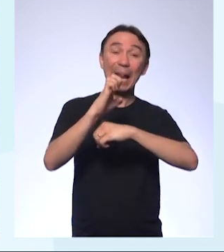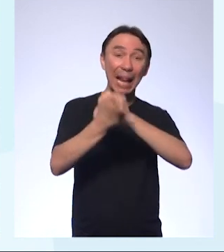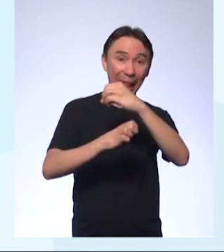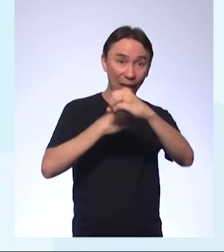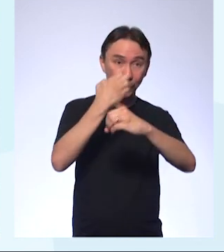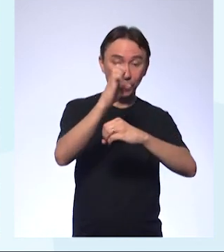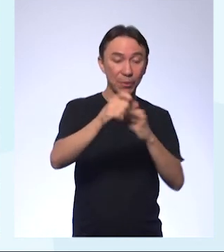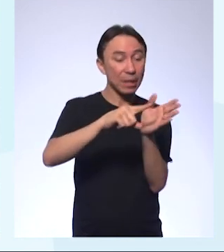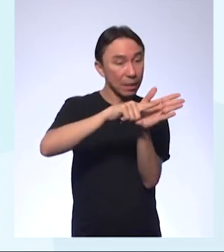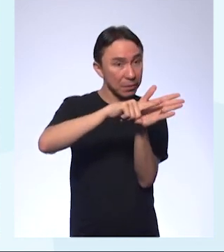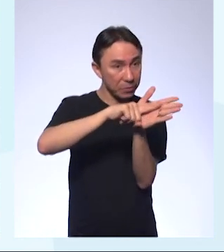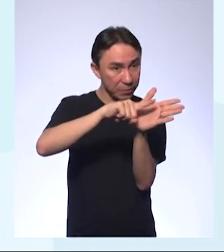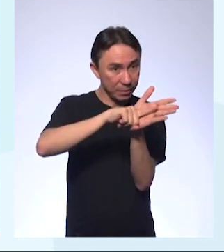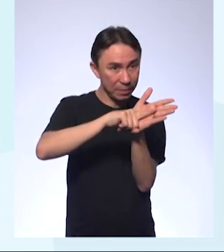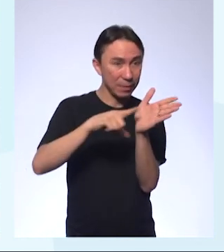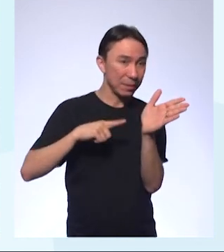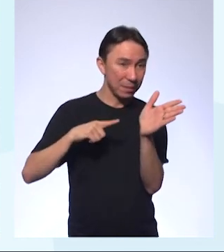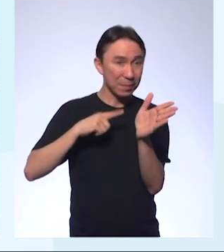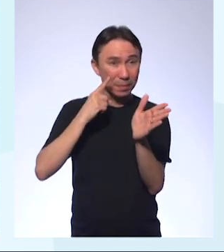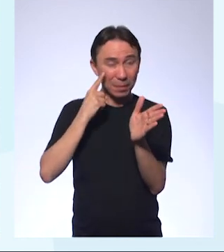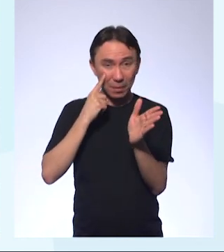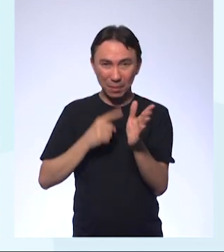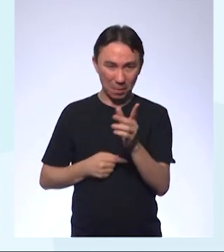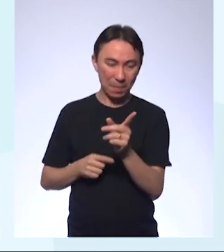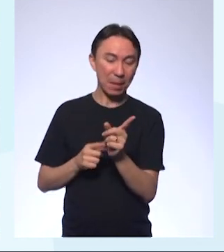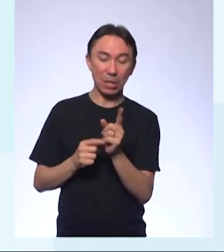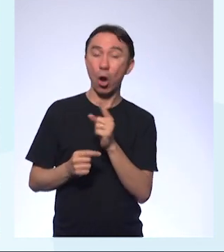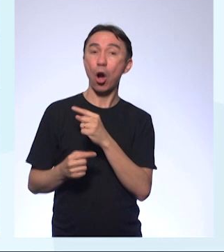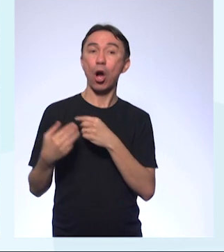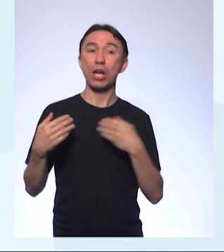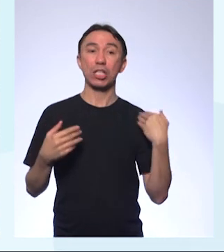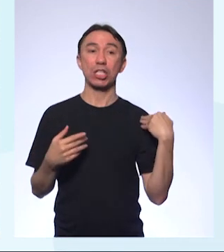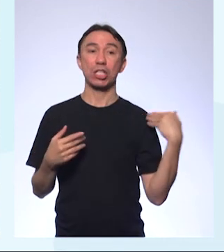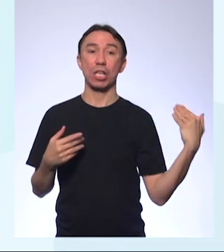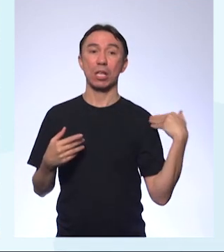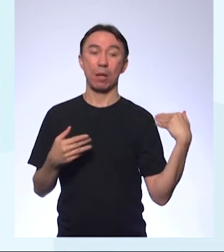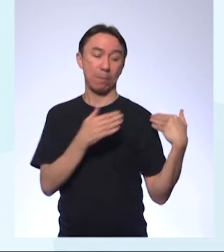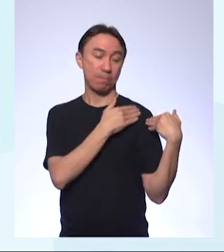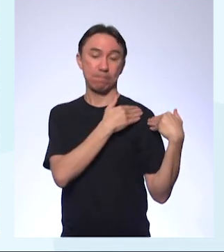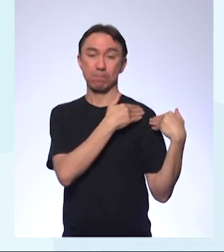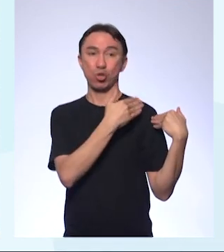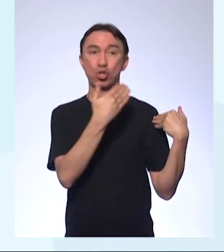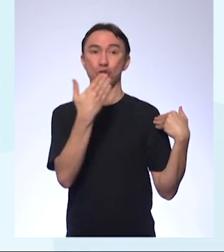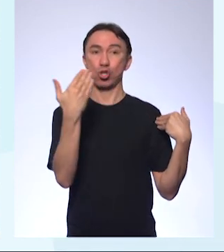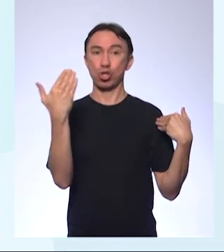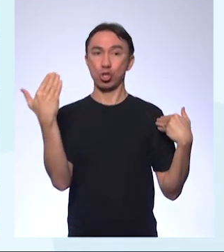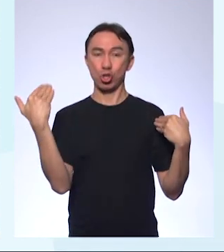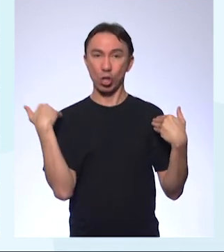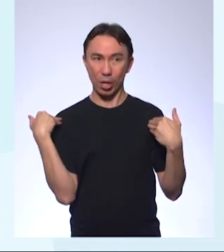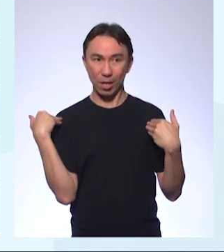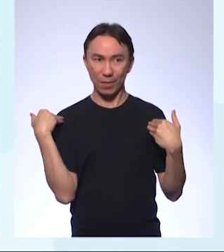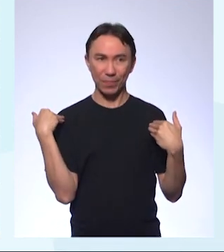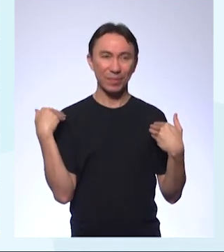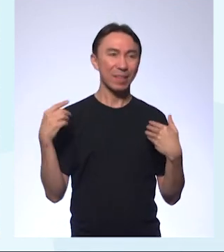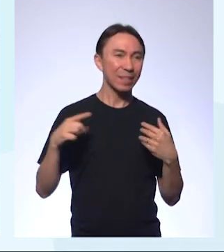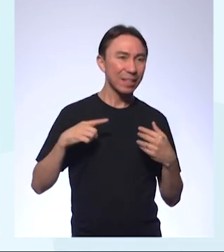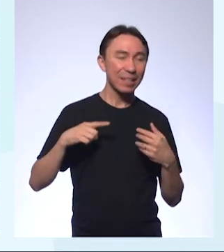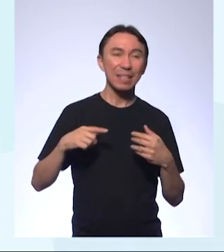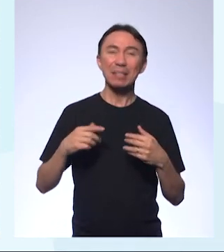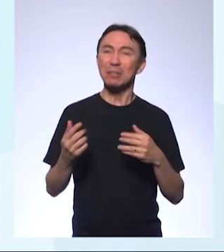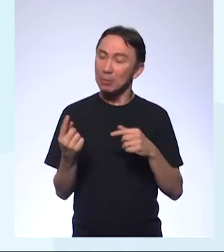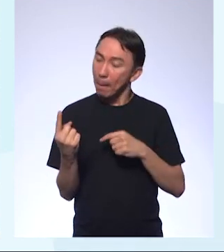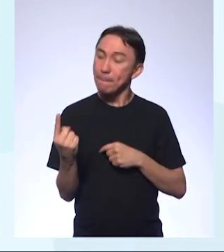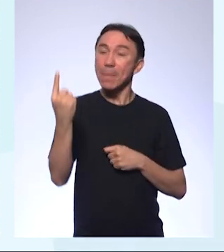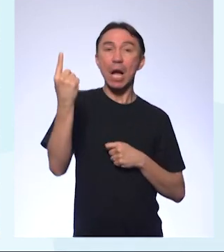bem grande da esquerda para a direita. Então, quer dizer o quê? Quanto mais para a direita e quanto mais para